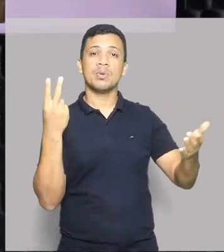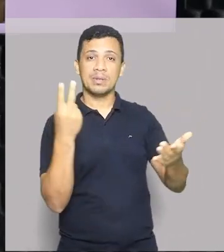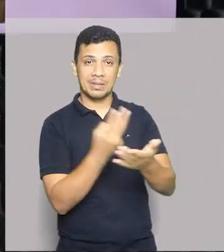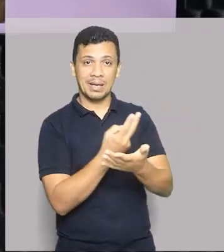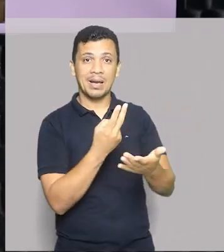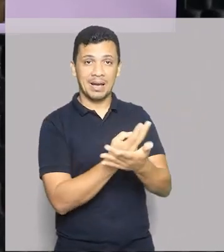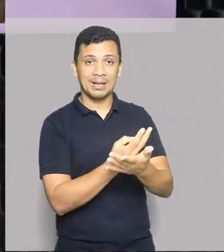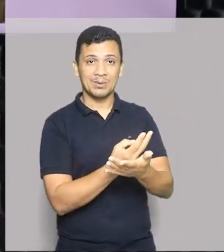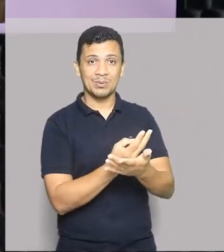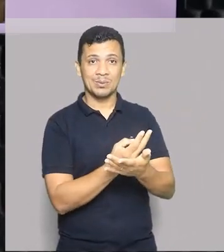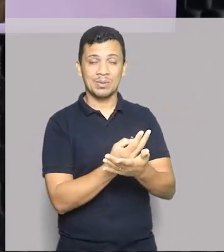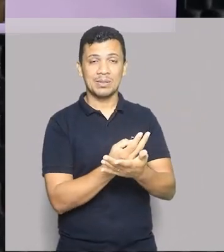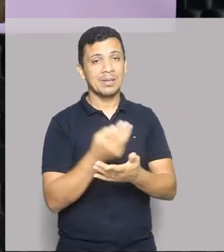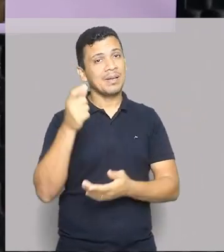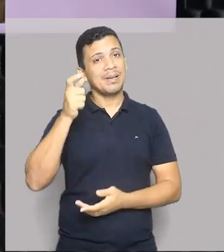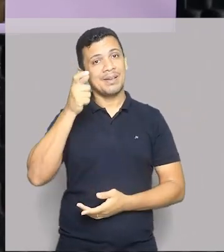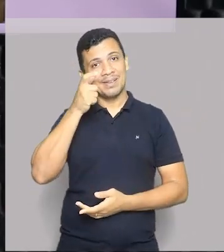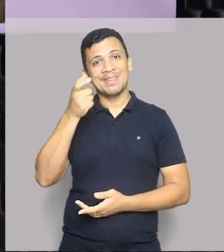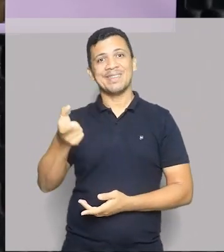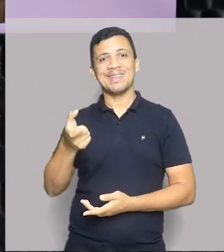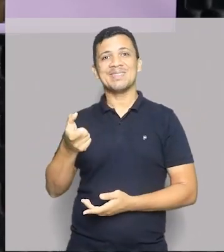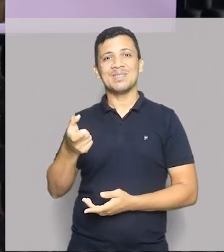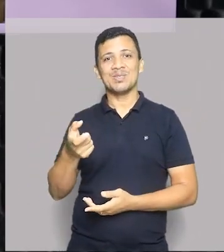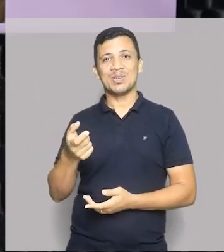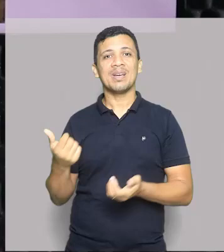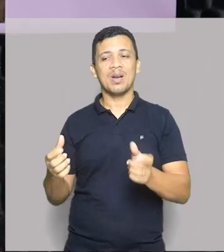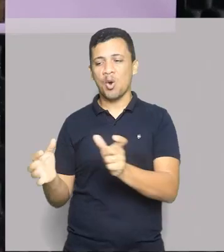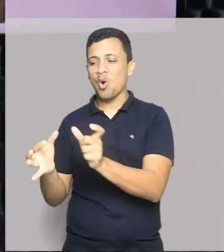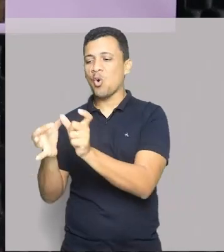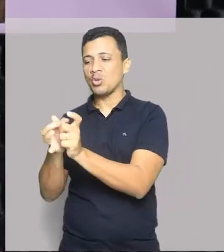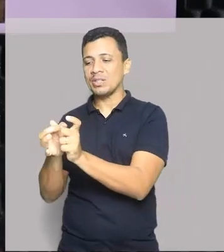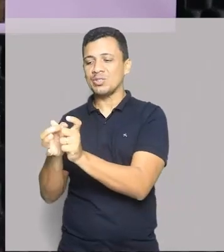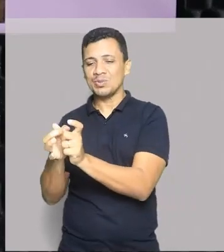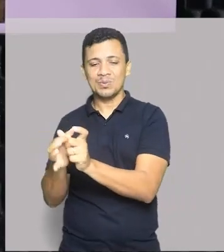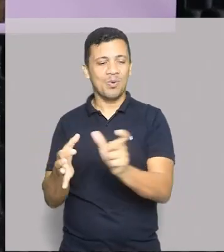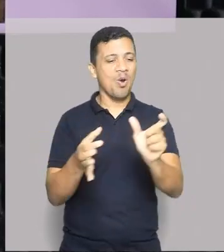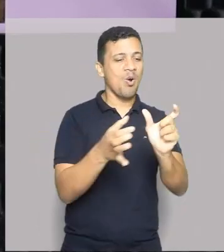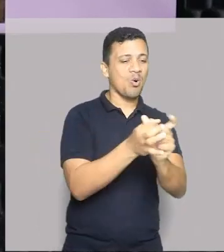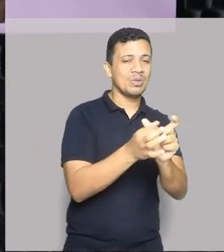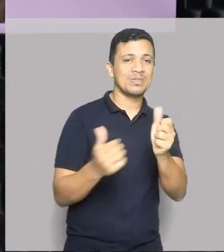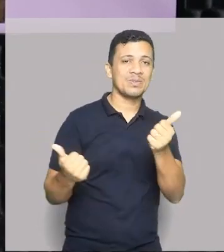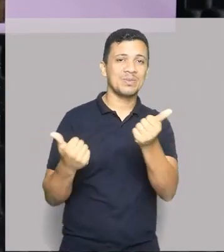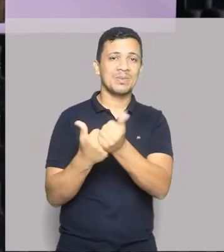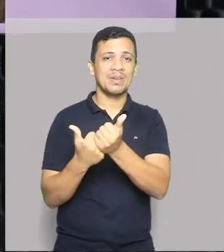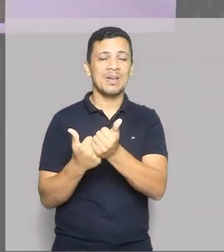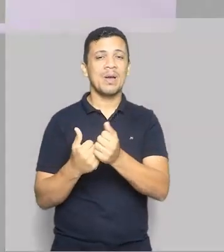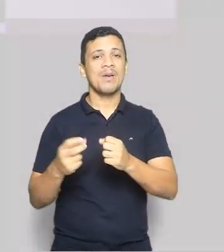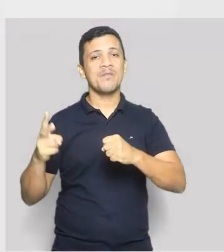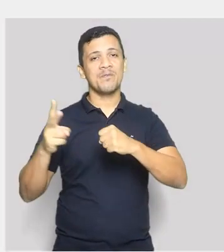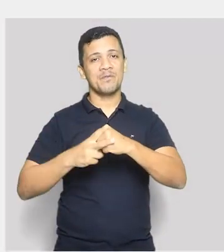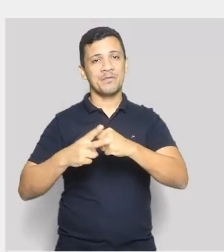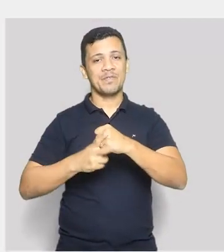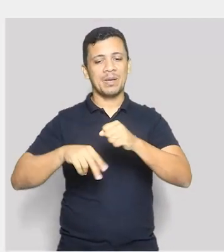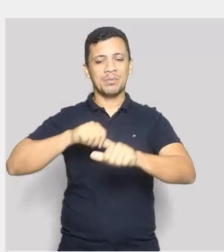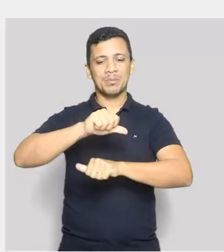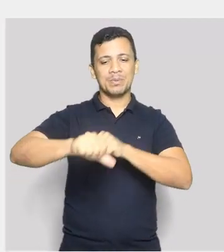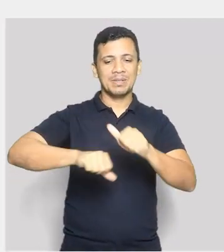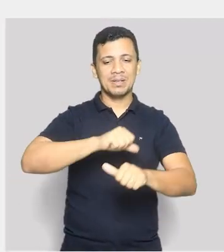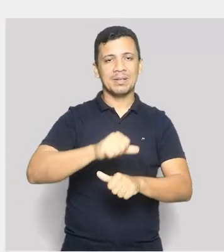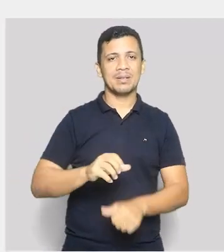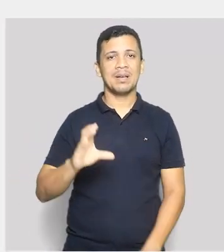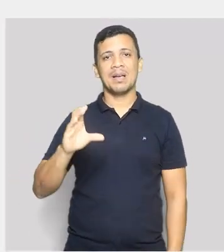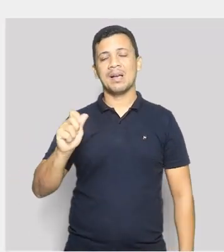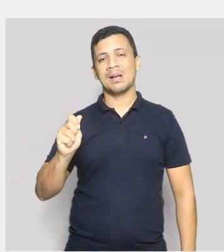A troca, a substituição de um conectivo por outro implica a mudança no verbo, né? Caso dê